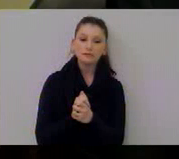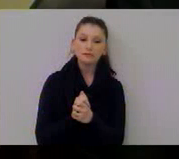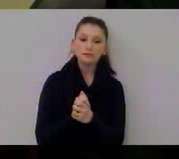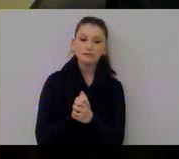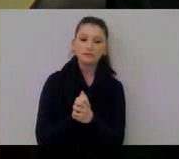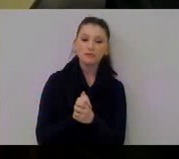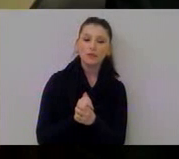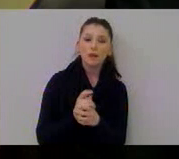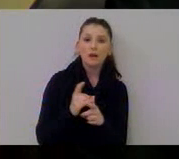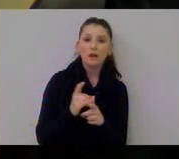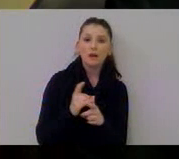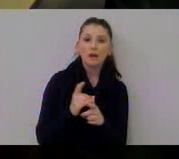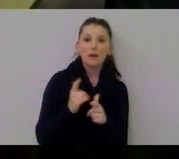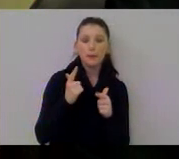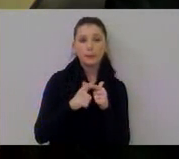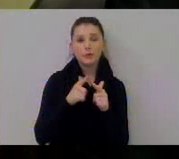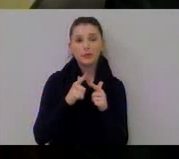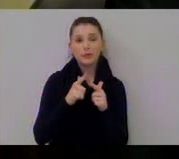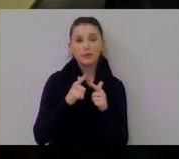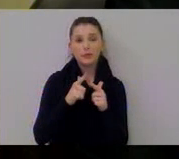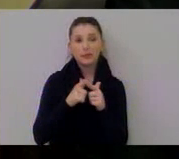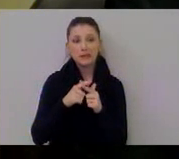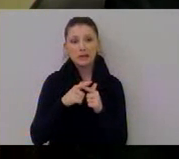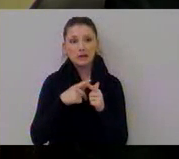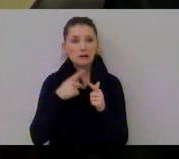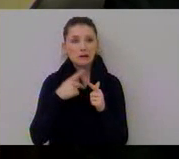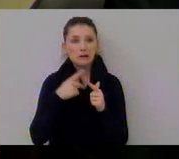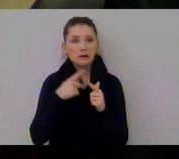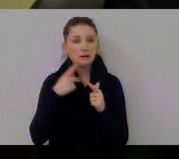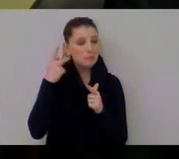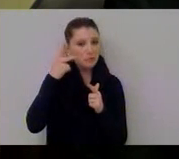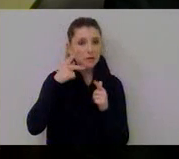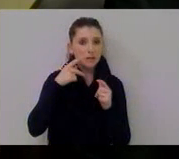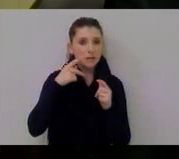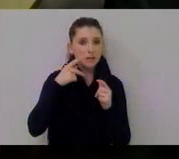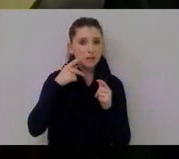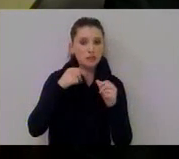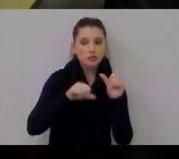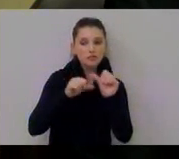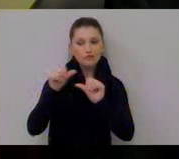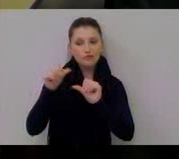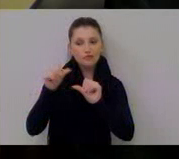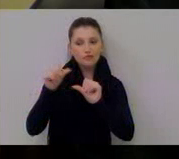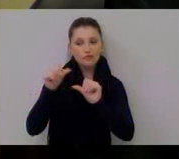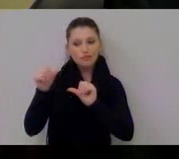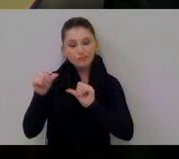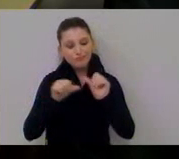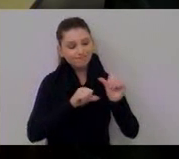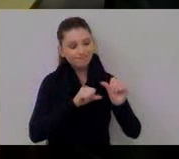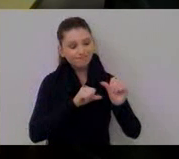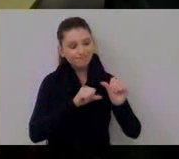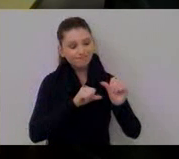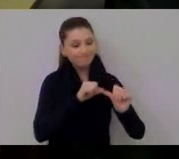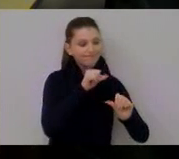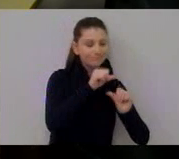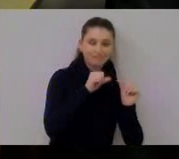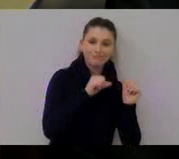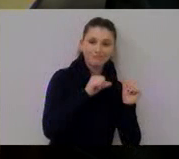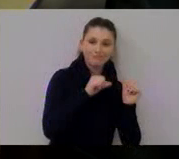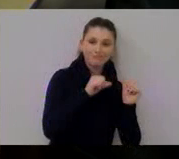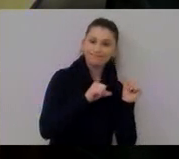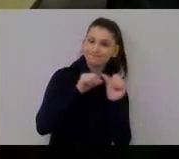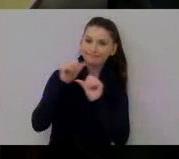políticos mudam, mas cidadãos não. E sendo